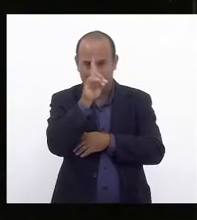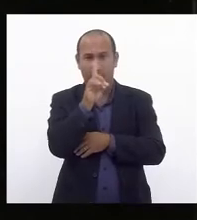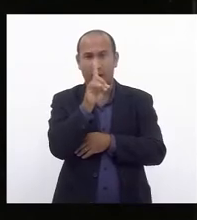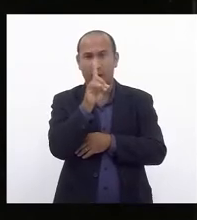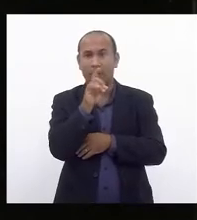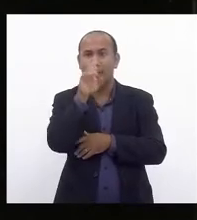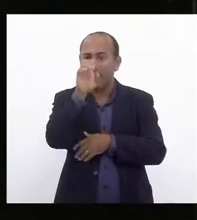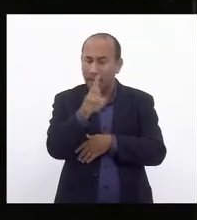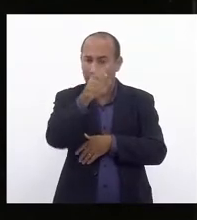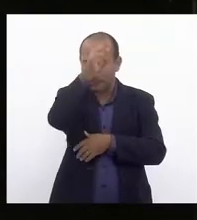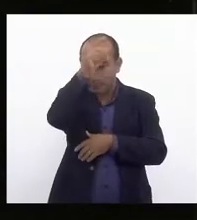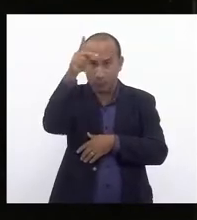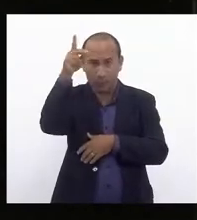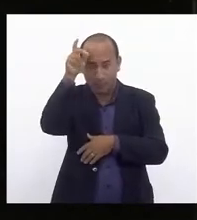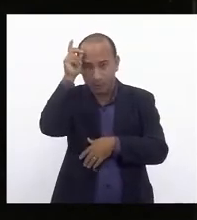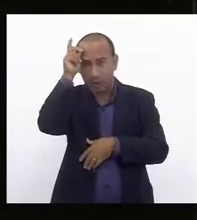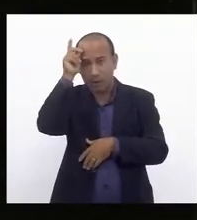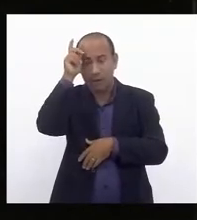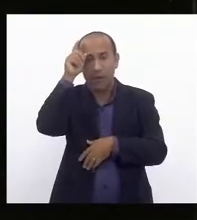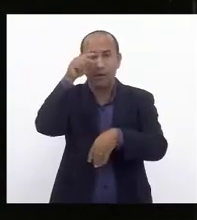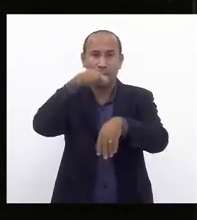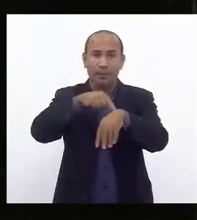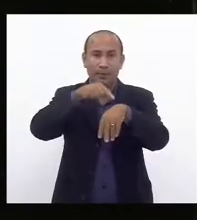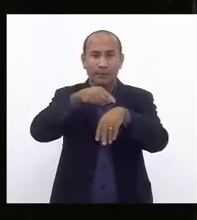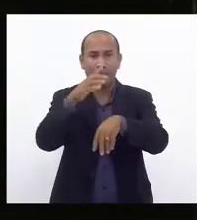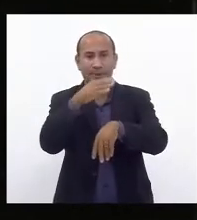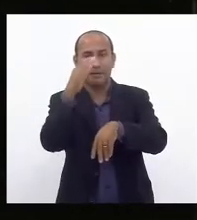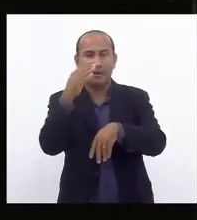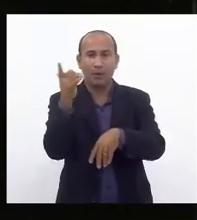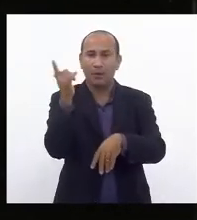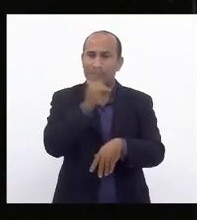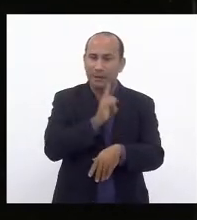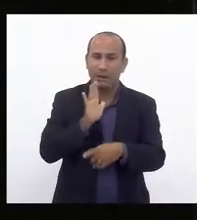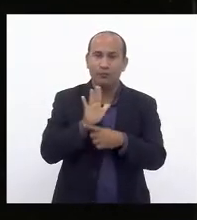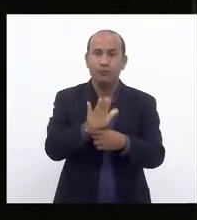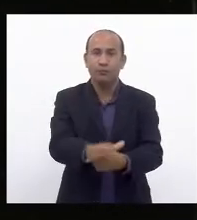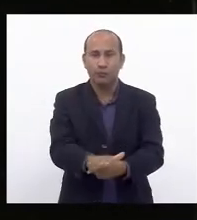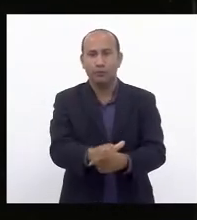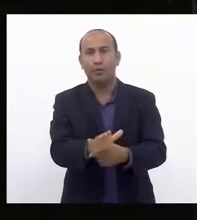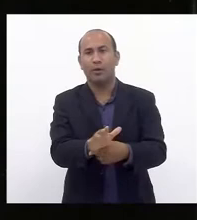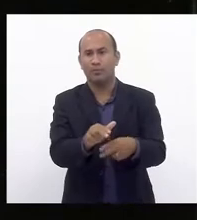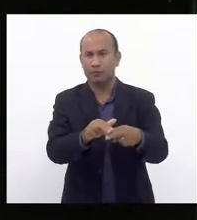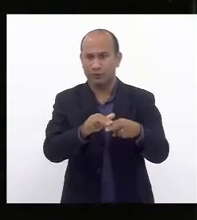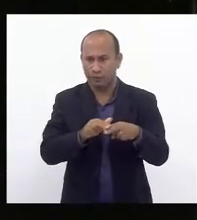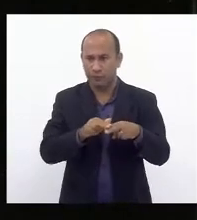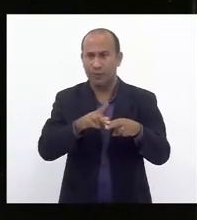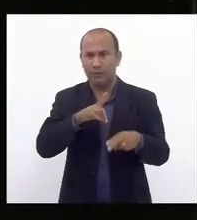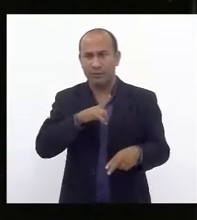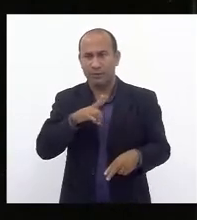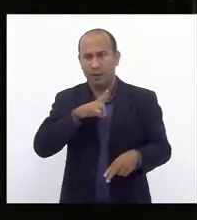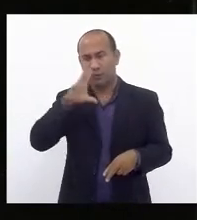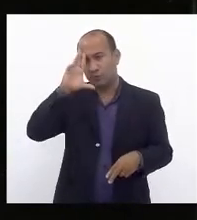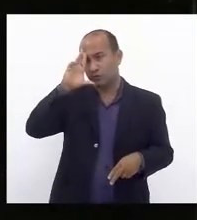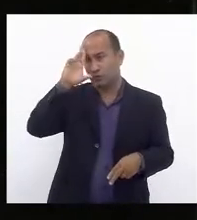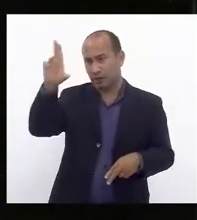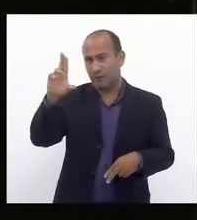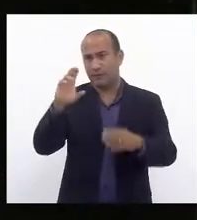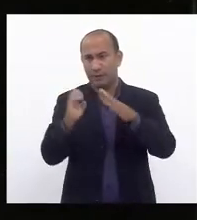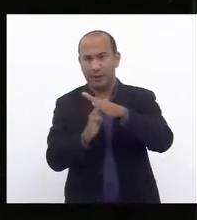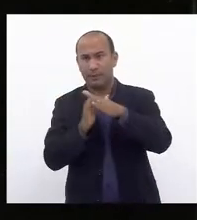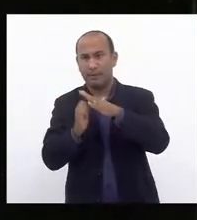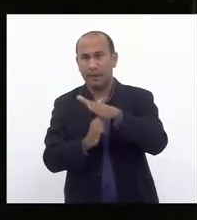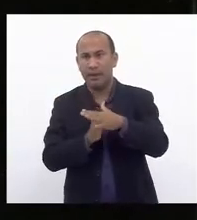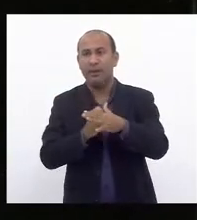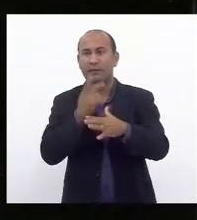que é público, no entanto, por ele estar com uma gestão privada, que é a gestão da